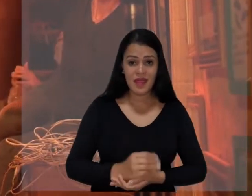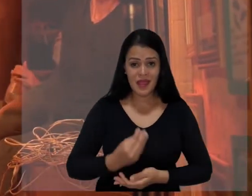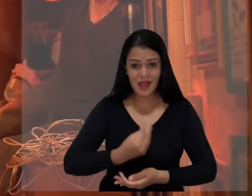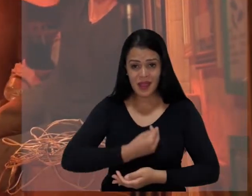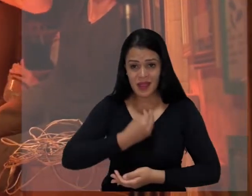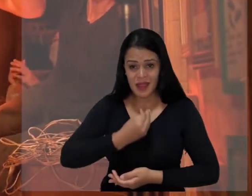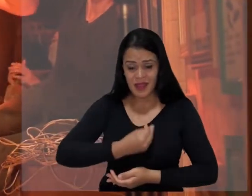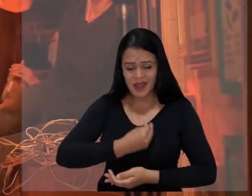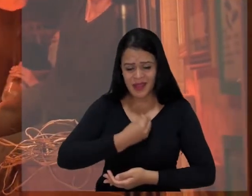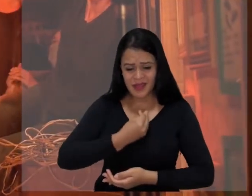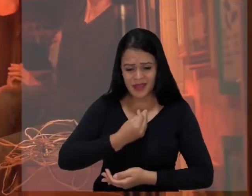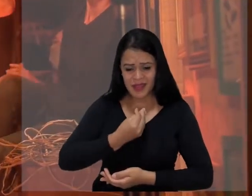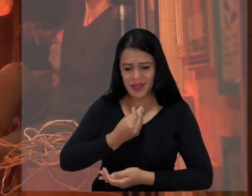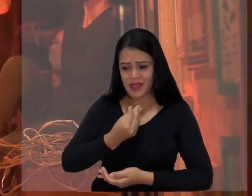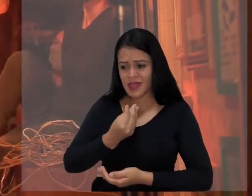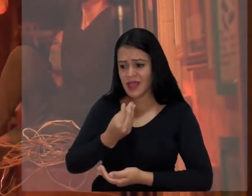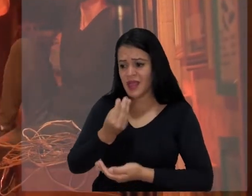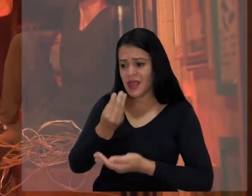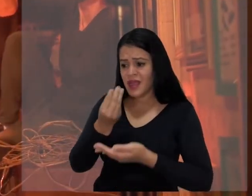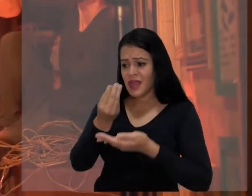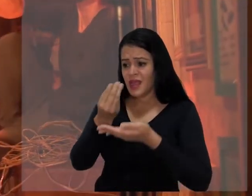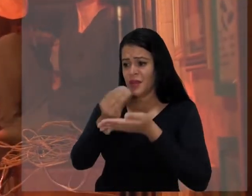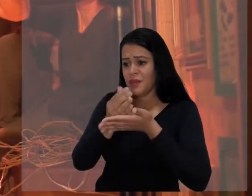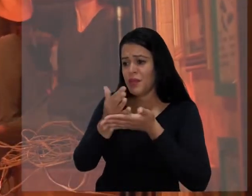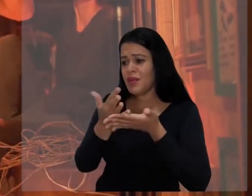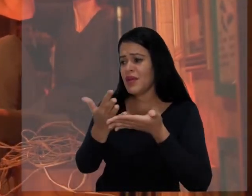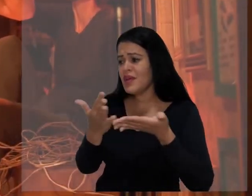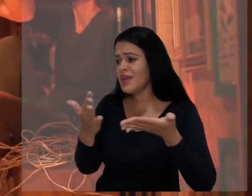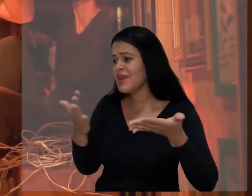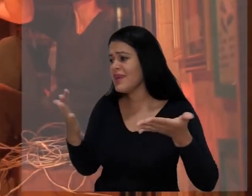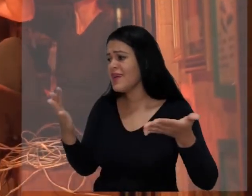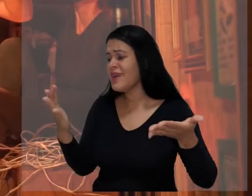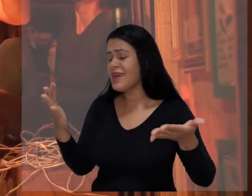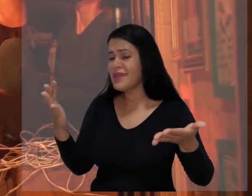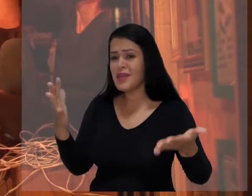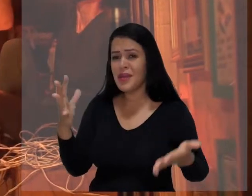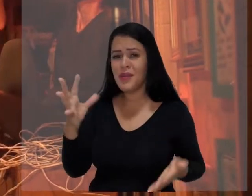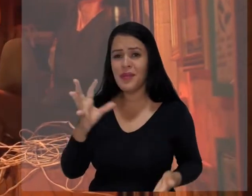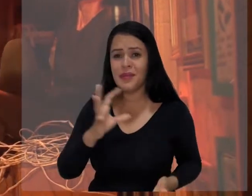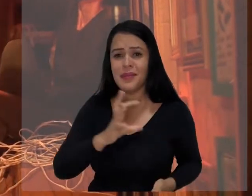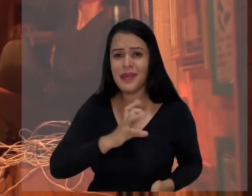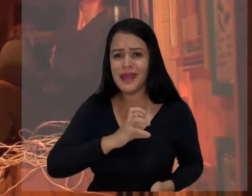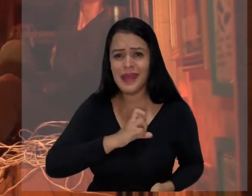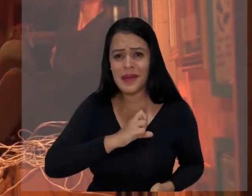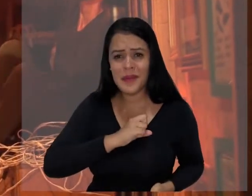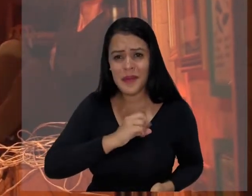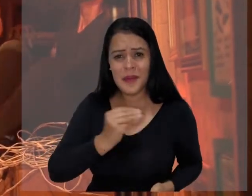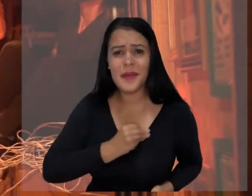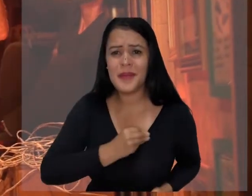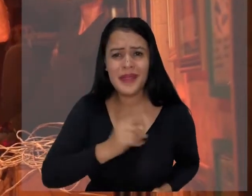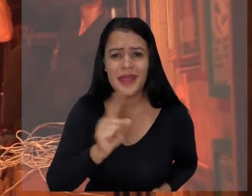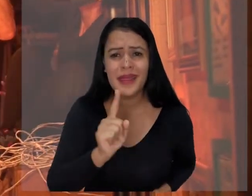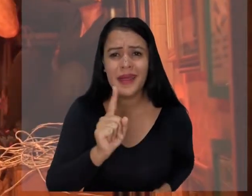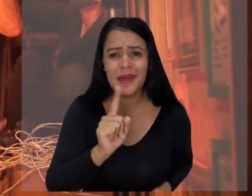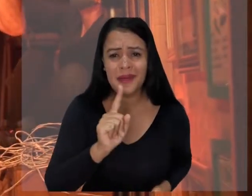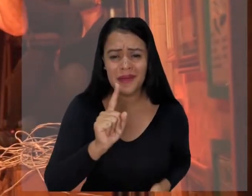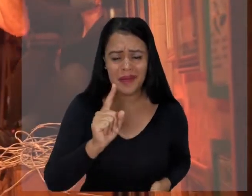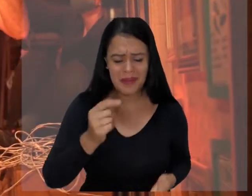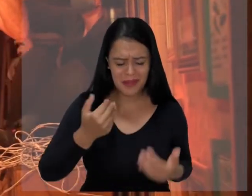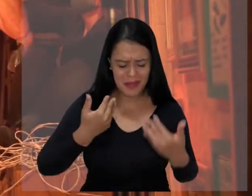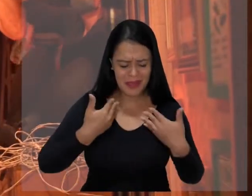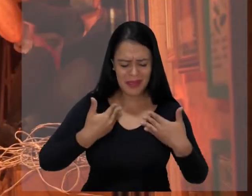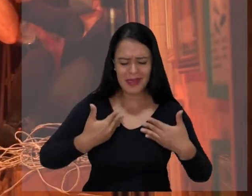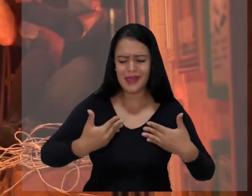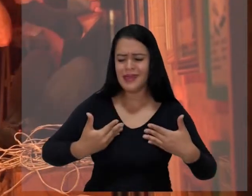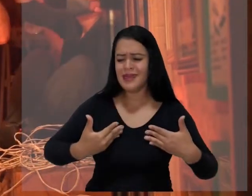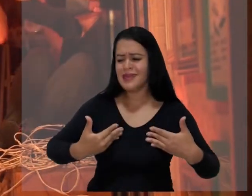É frágil, não porque ama ou peca, mas porque se rompe